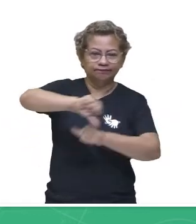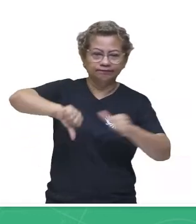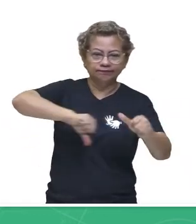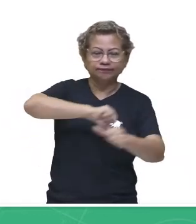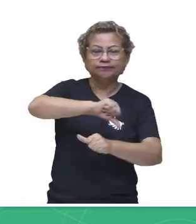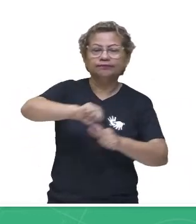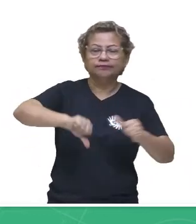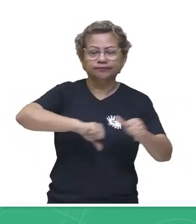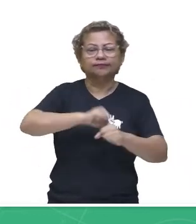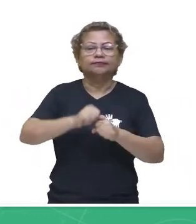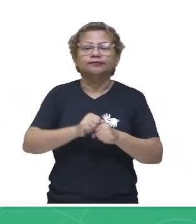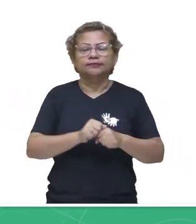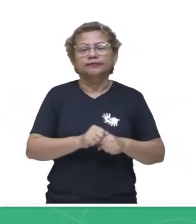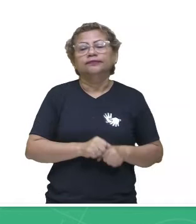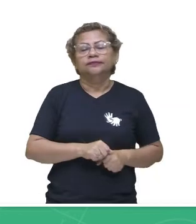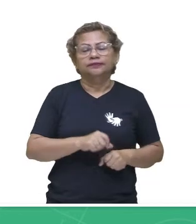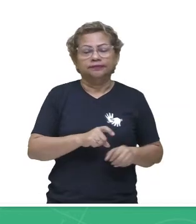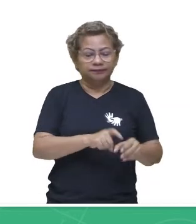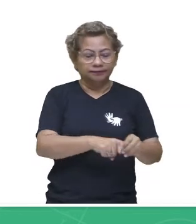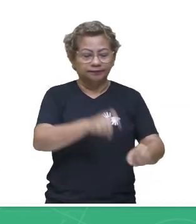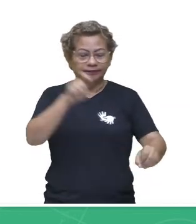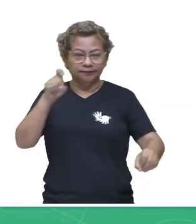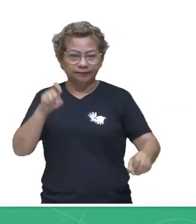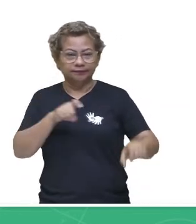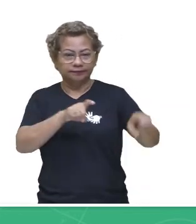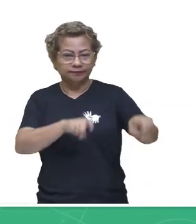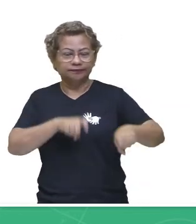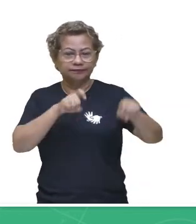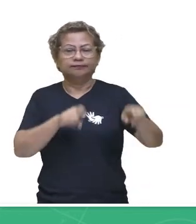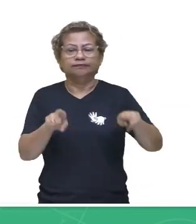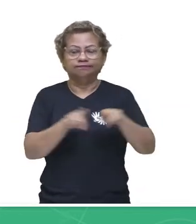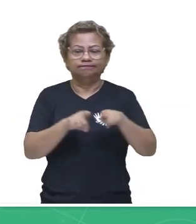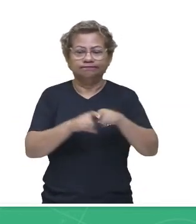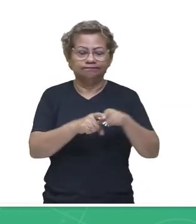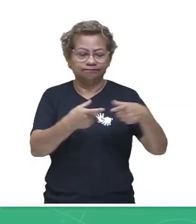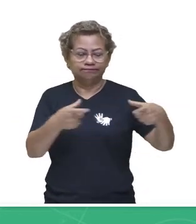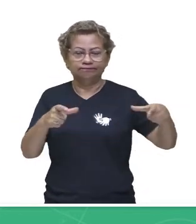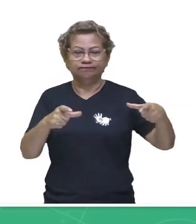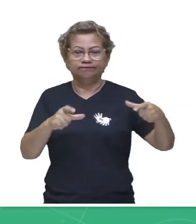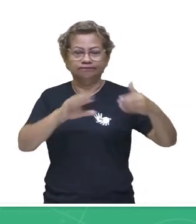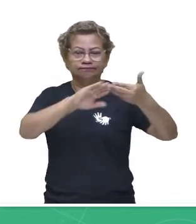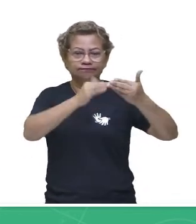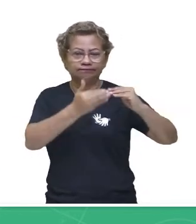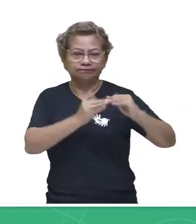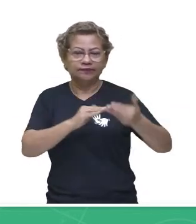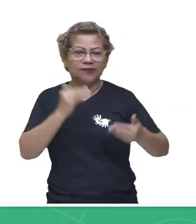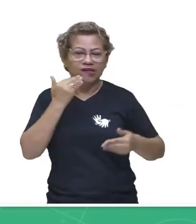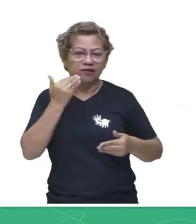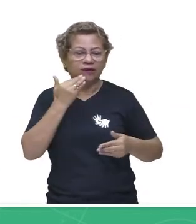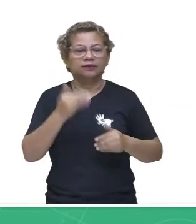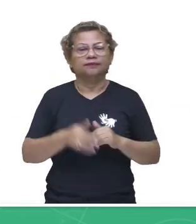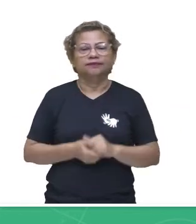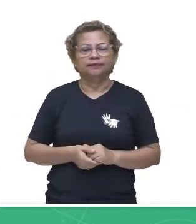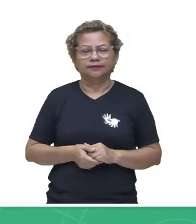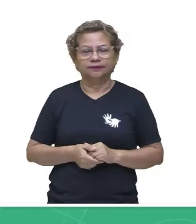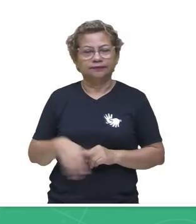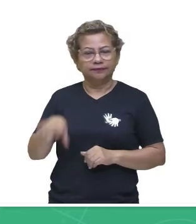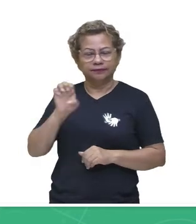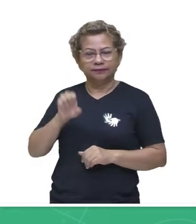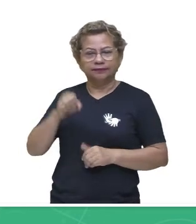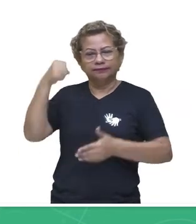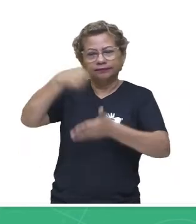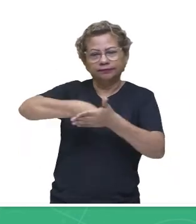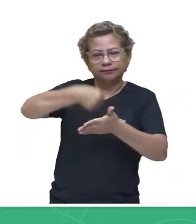correntes migratórias e aumento do número de favelas e cortiços. Letra E, luta pela posse da